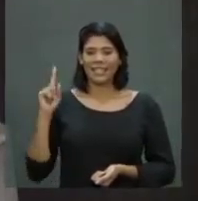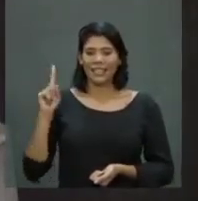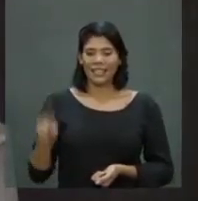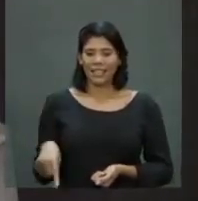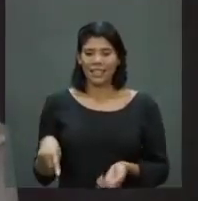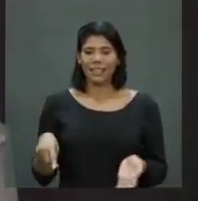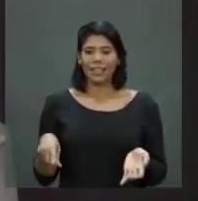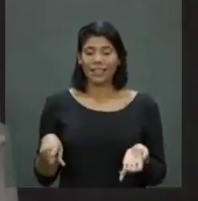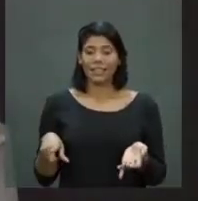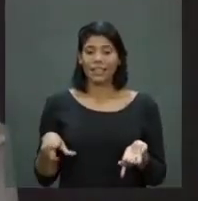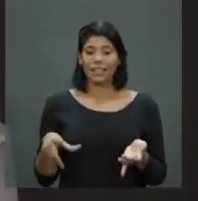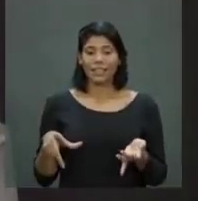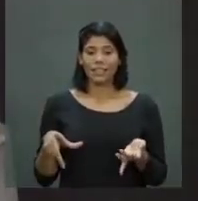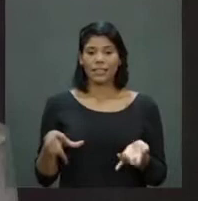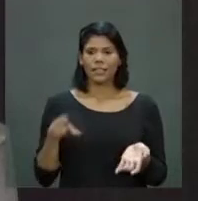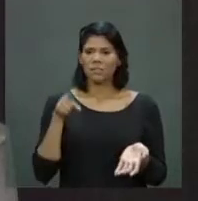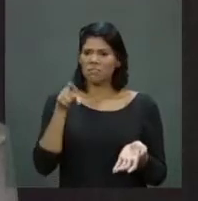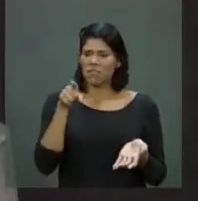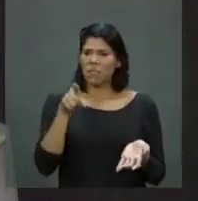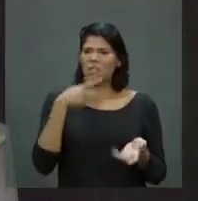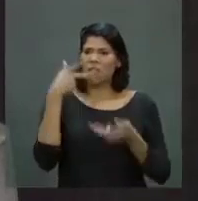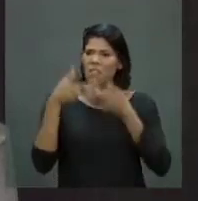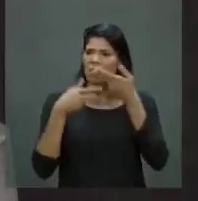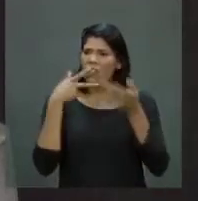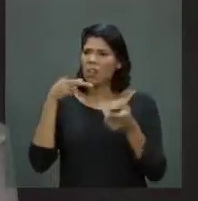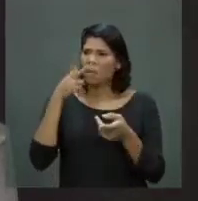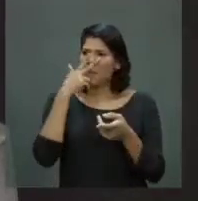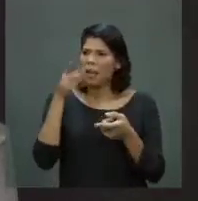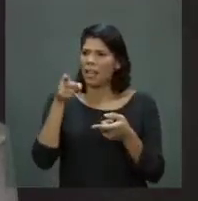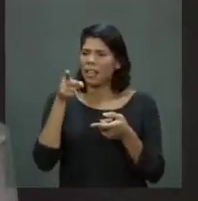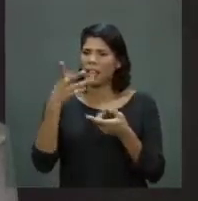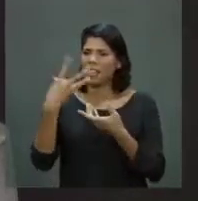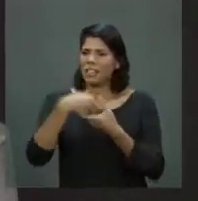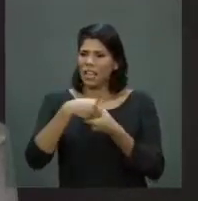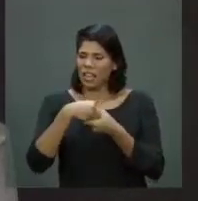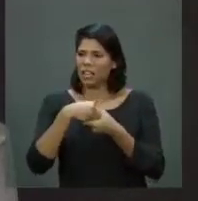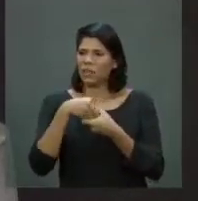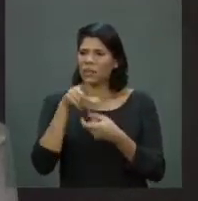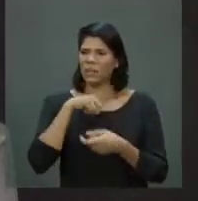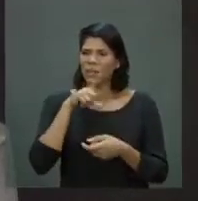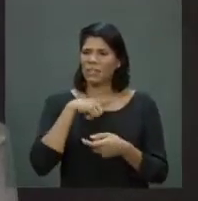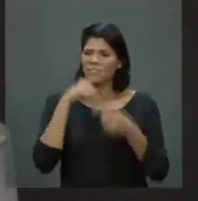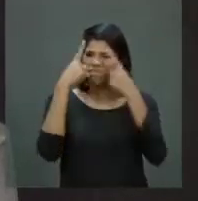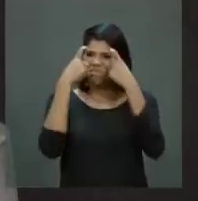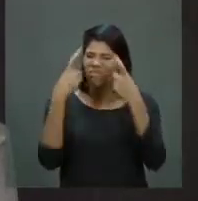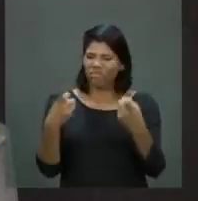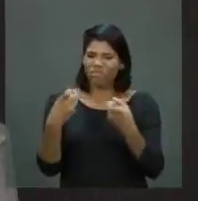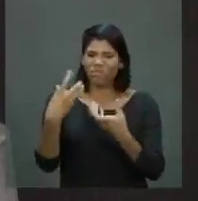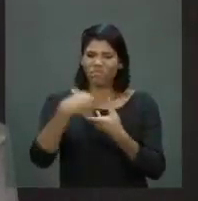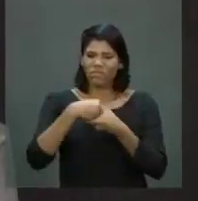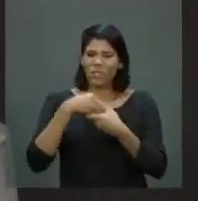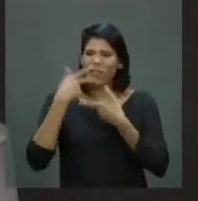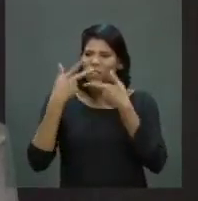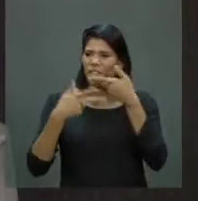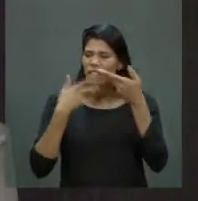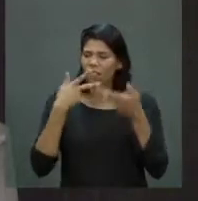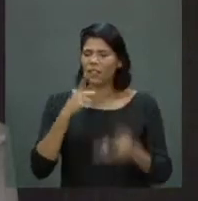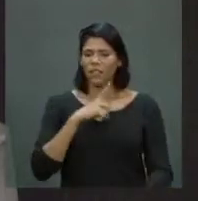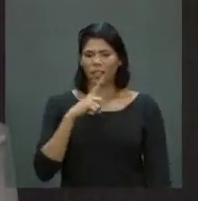formas de violência que se expressam nessas declarações do presidente da República.